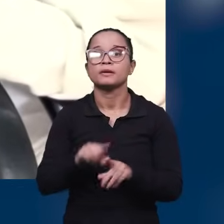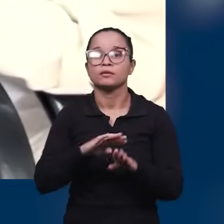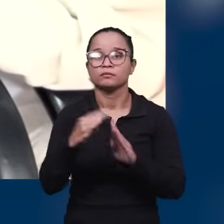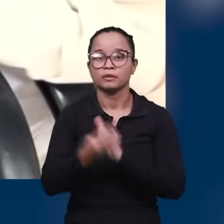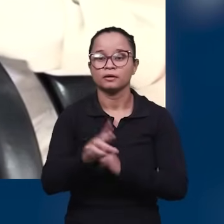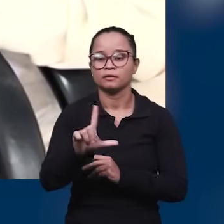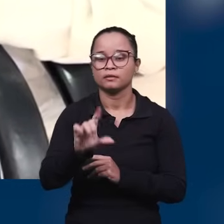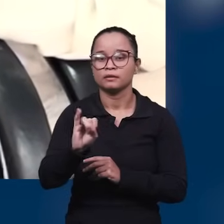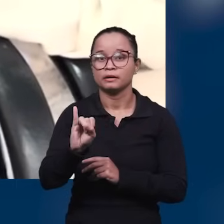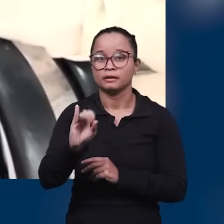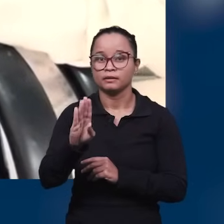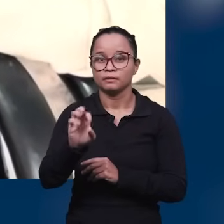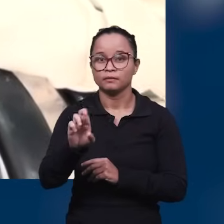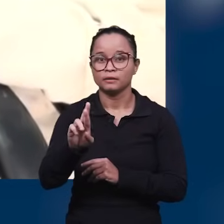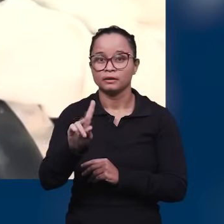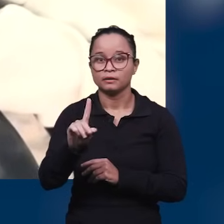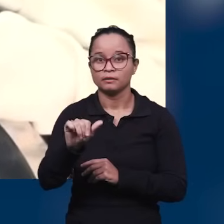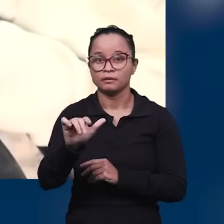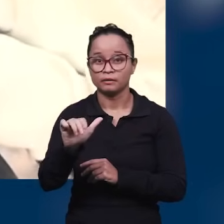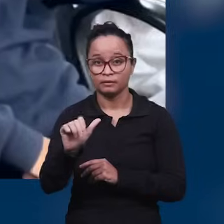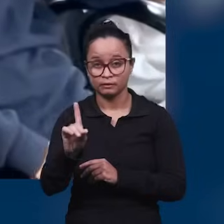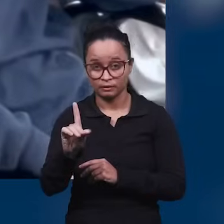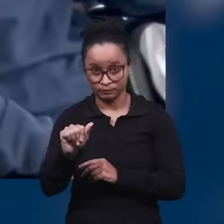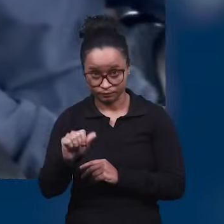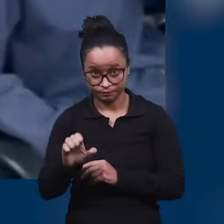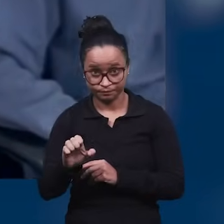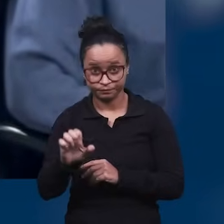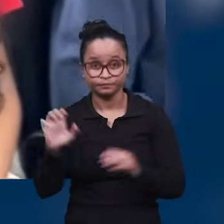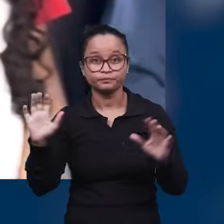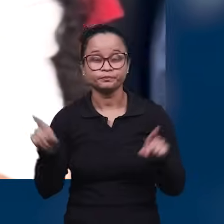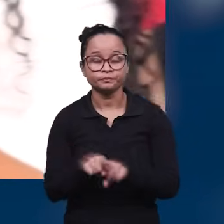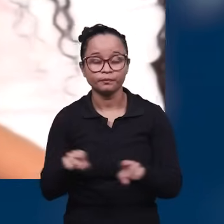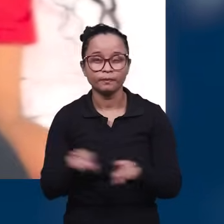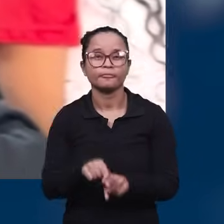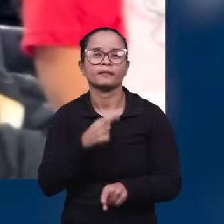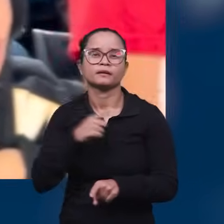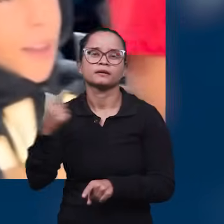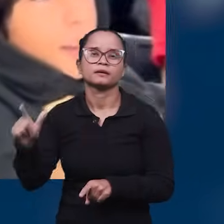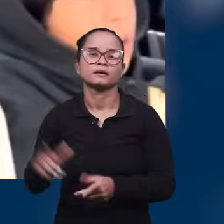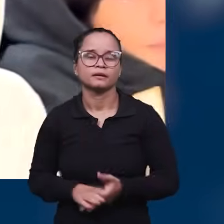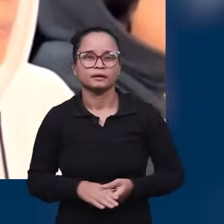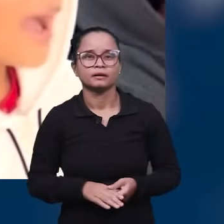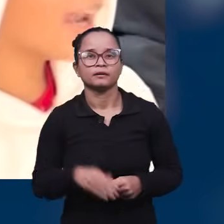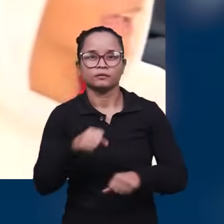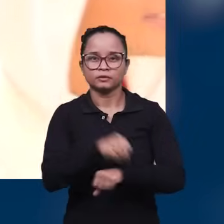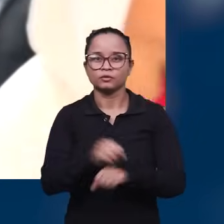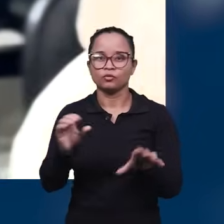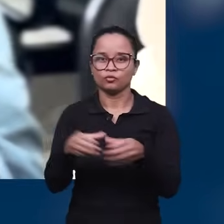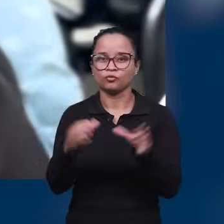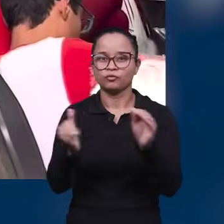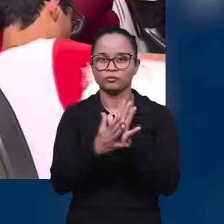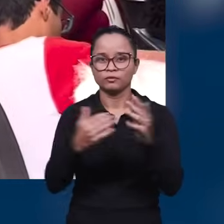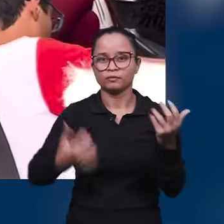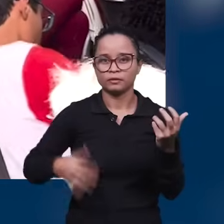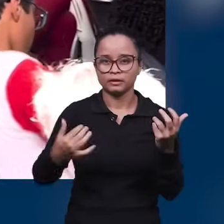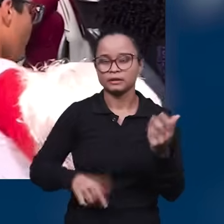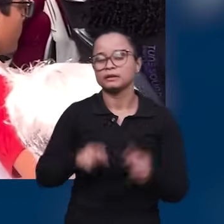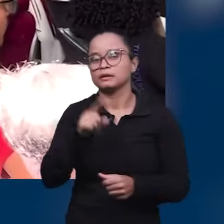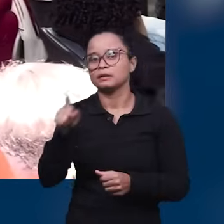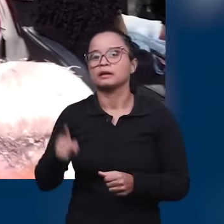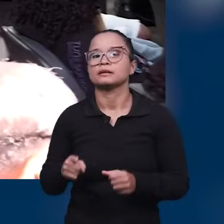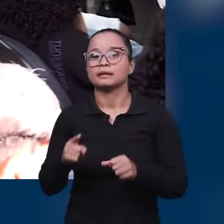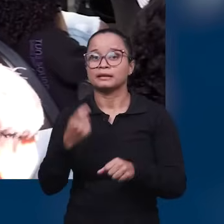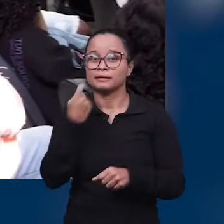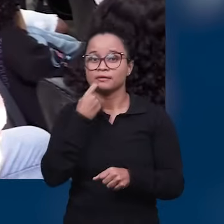alunos e professores nesta escola municipal e apresentaram o verdadeiro sentido da Páscoa, revelando ali